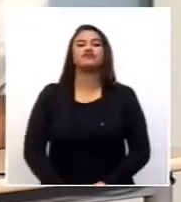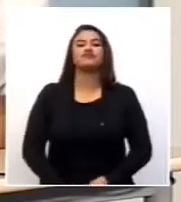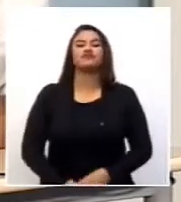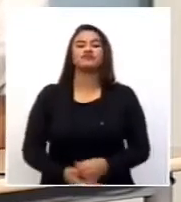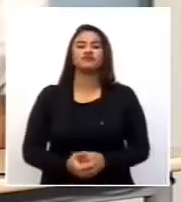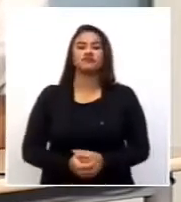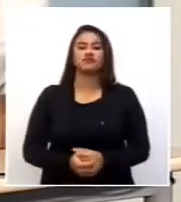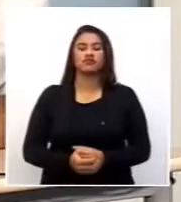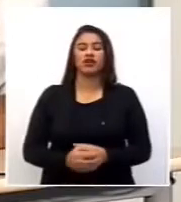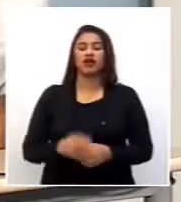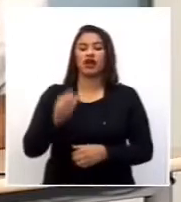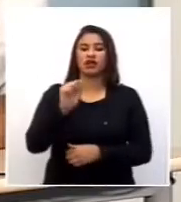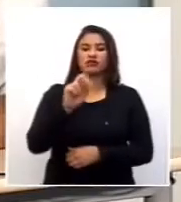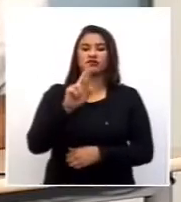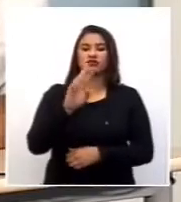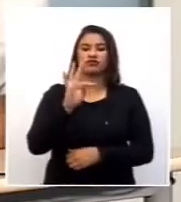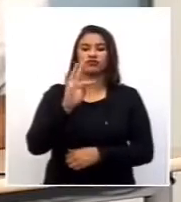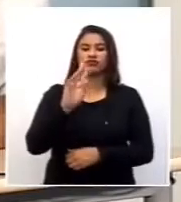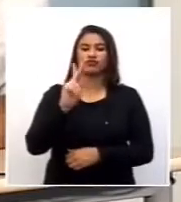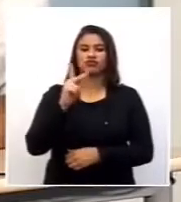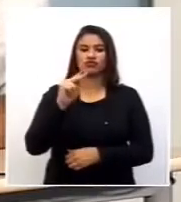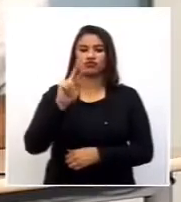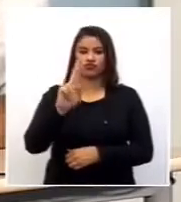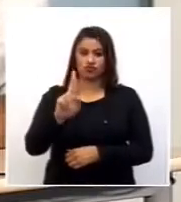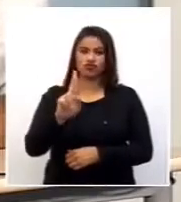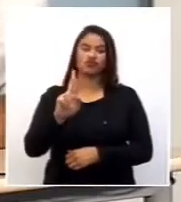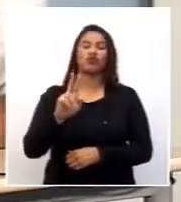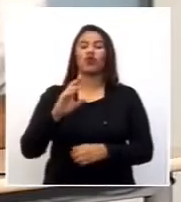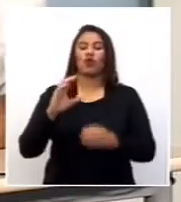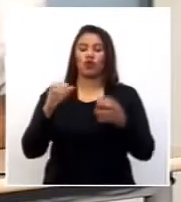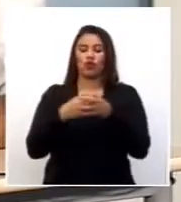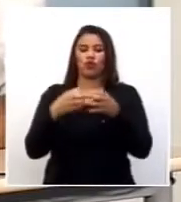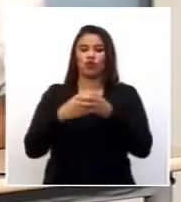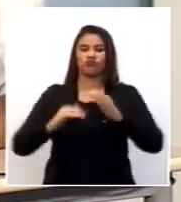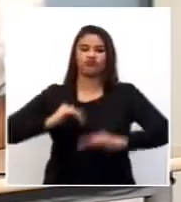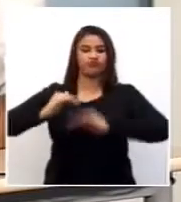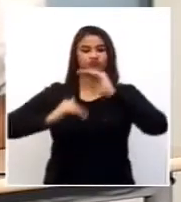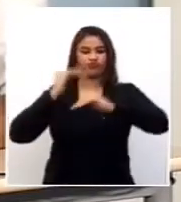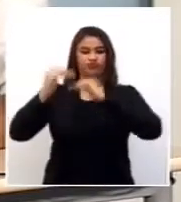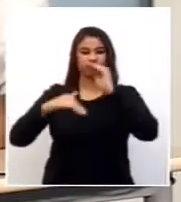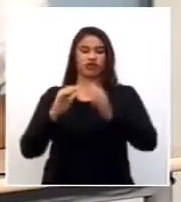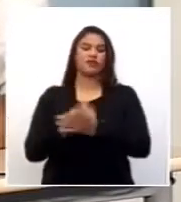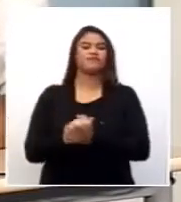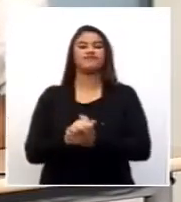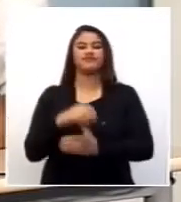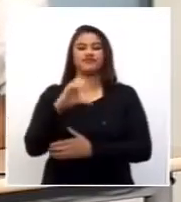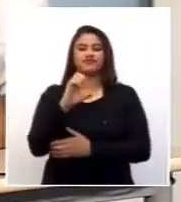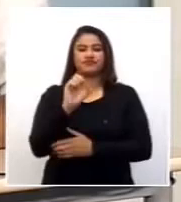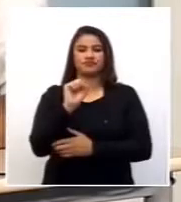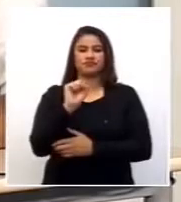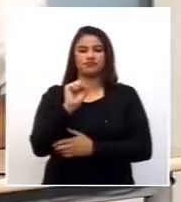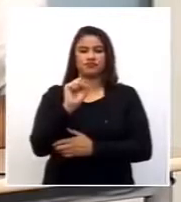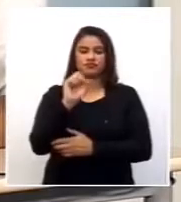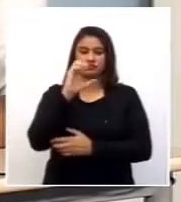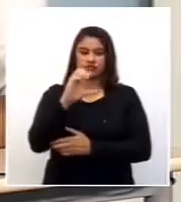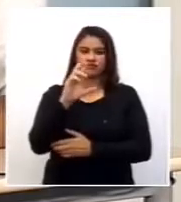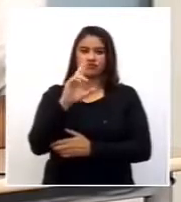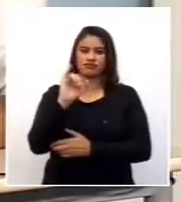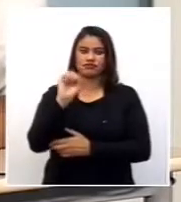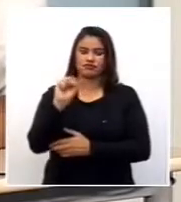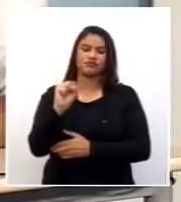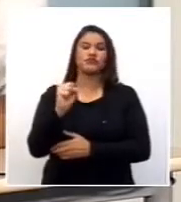grupos produtivos. A professora Antônia diz, participação e responsabilidade.